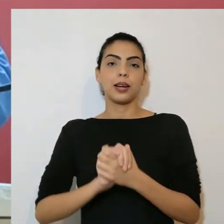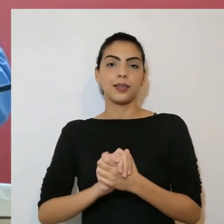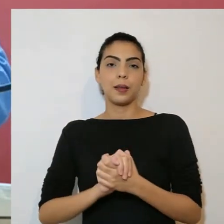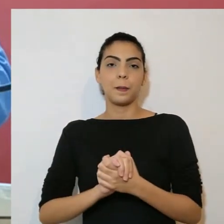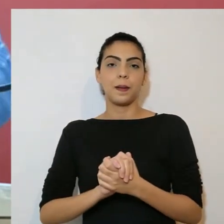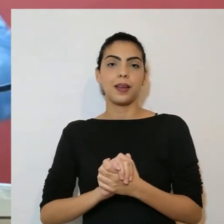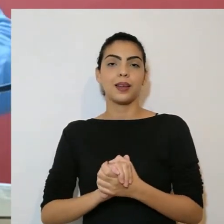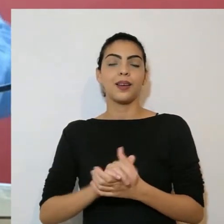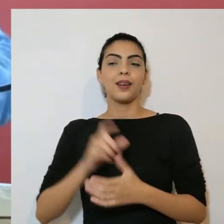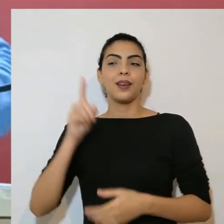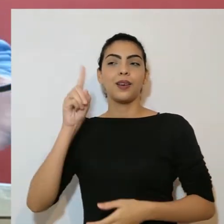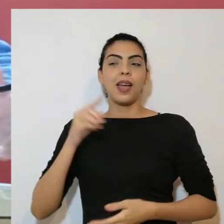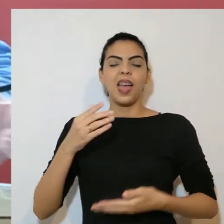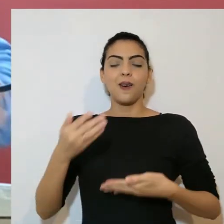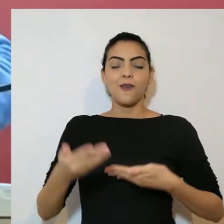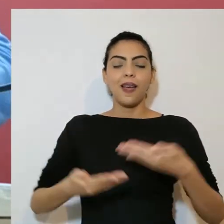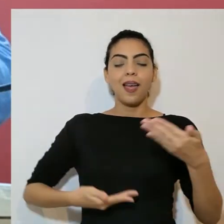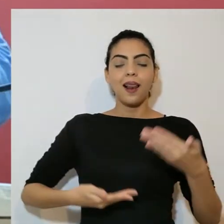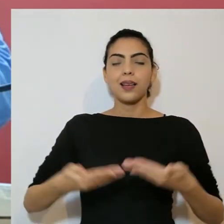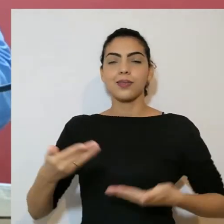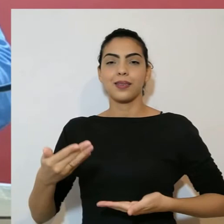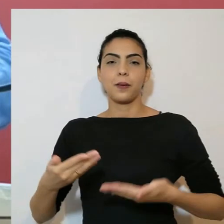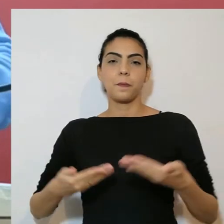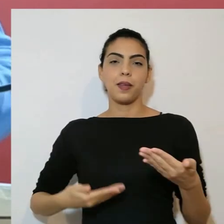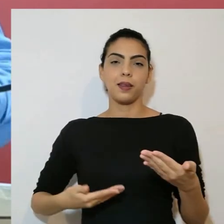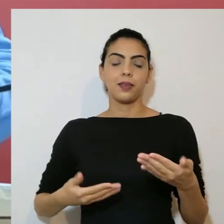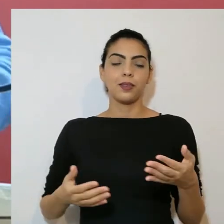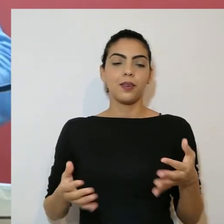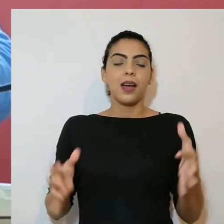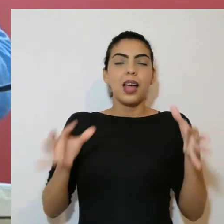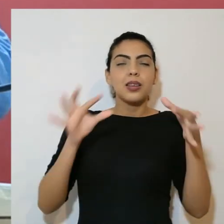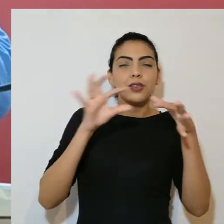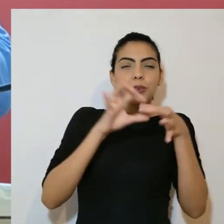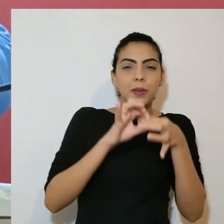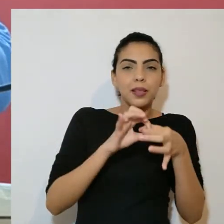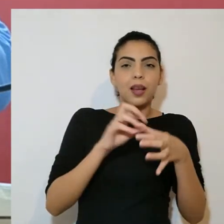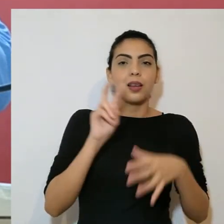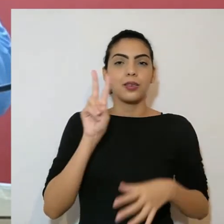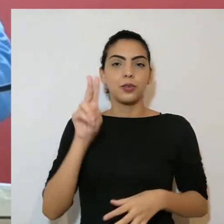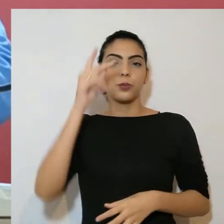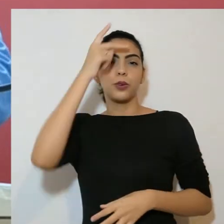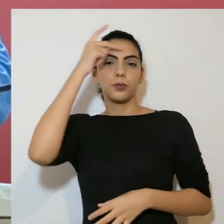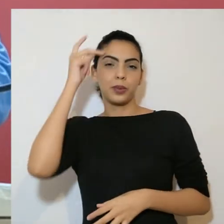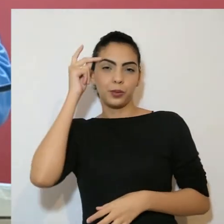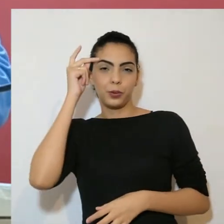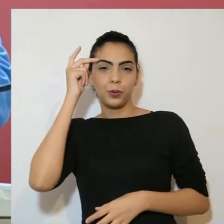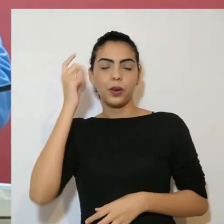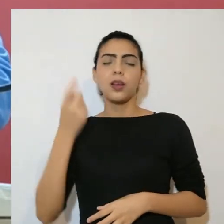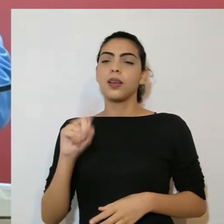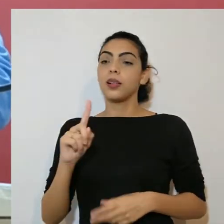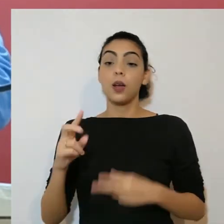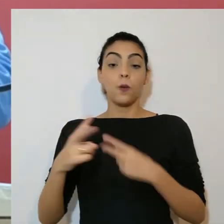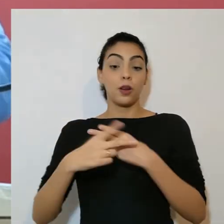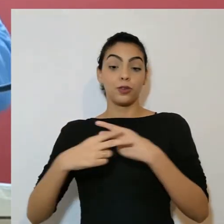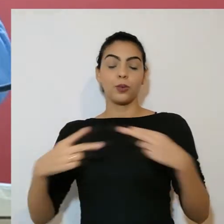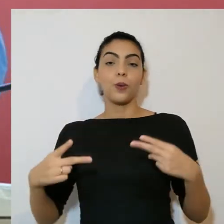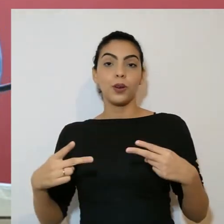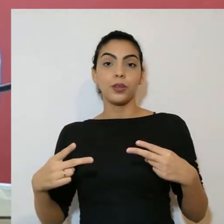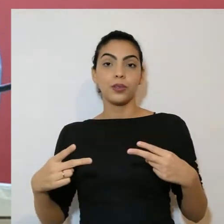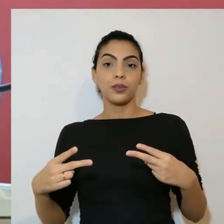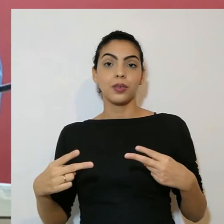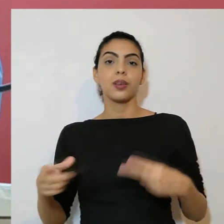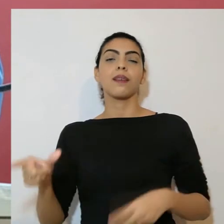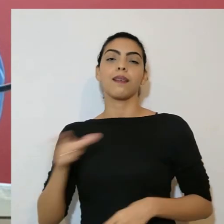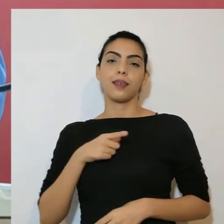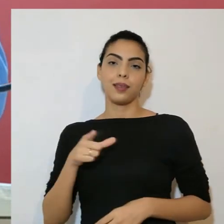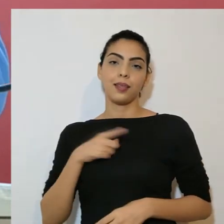no casamento está na relação, na intimidade entre duas pessoas, e não o que